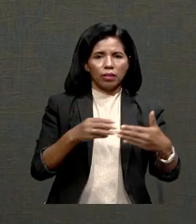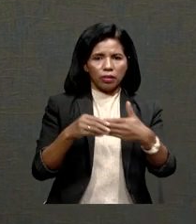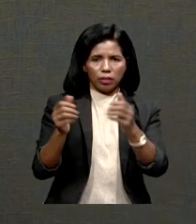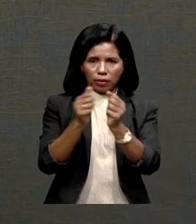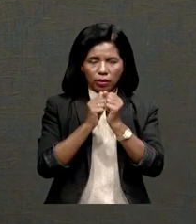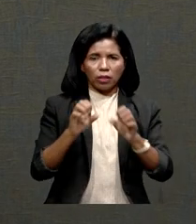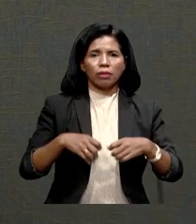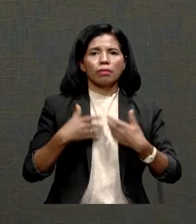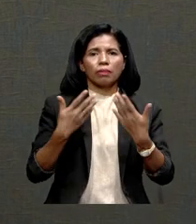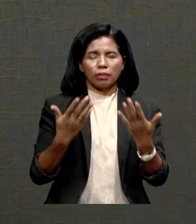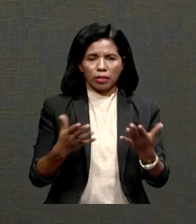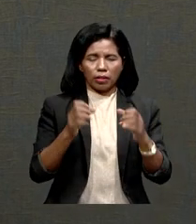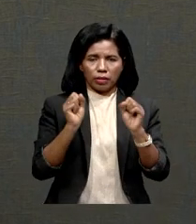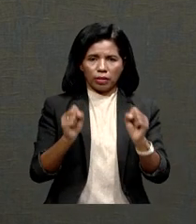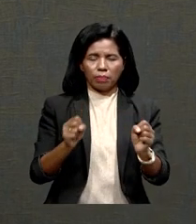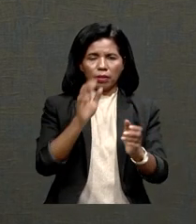pensa para bele